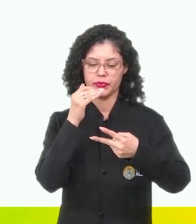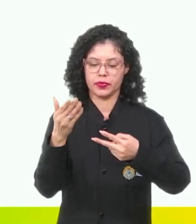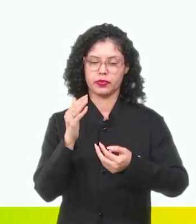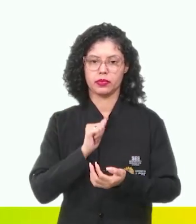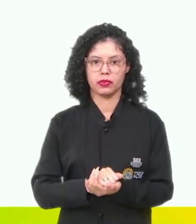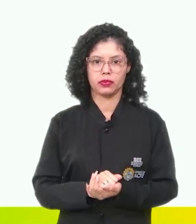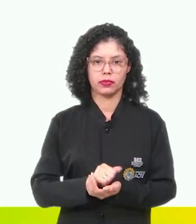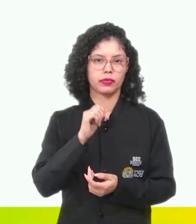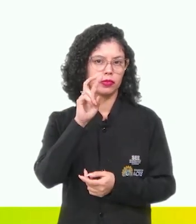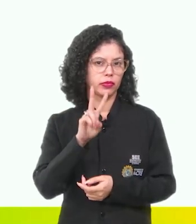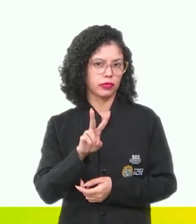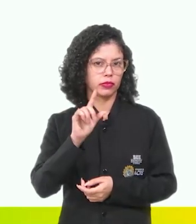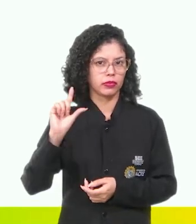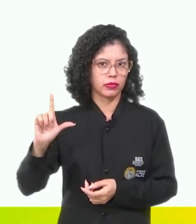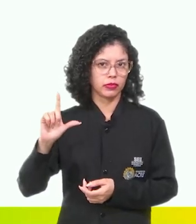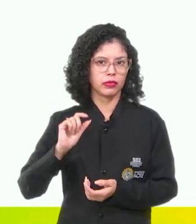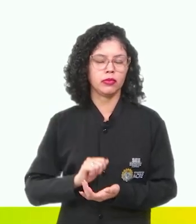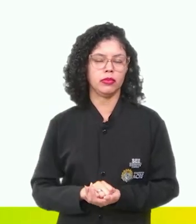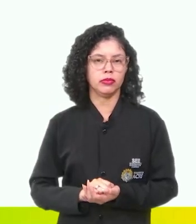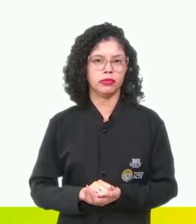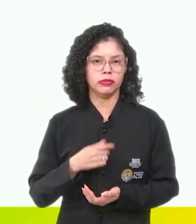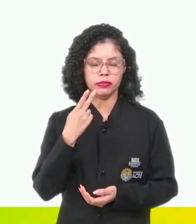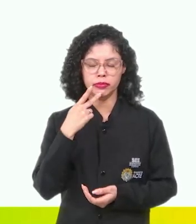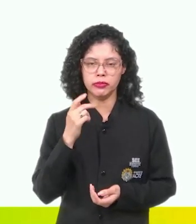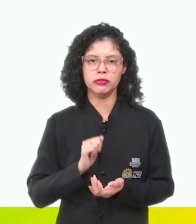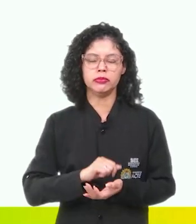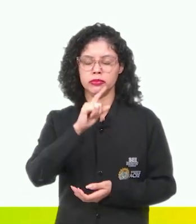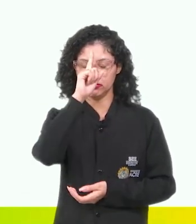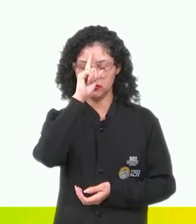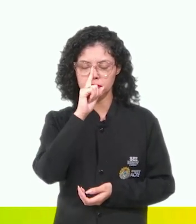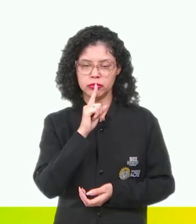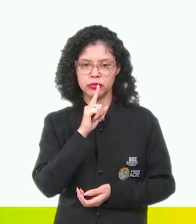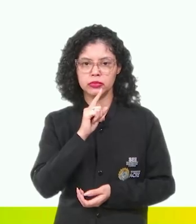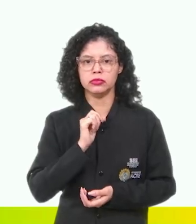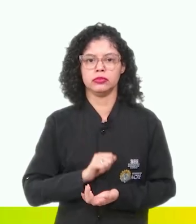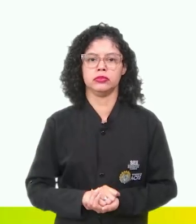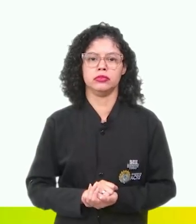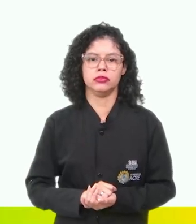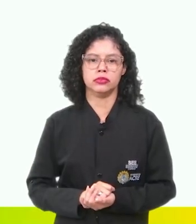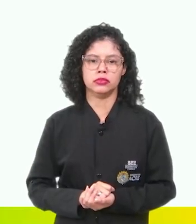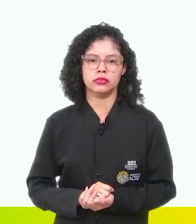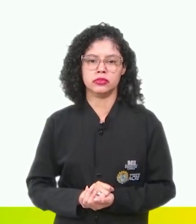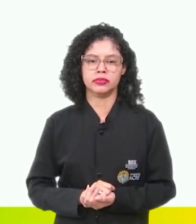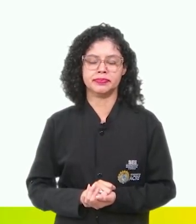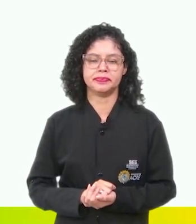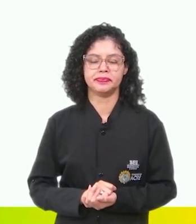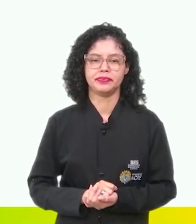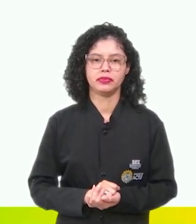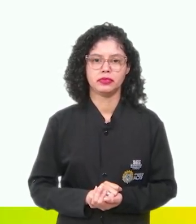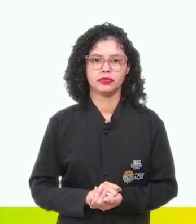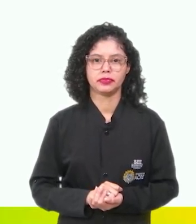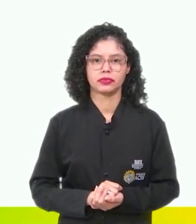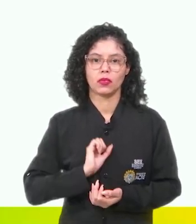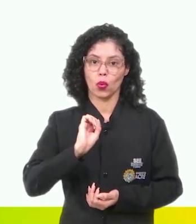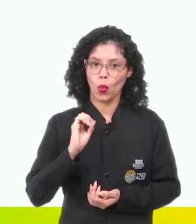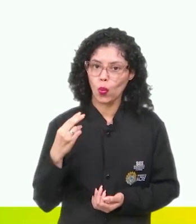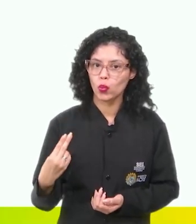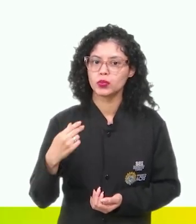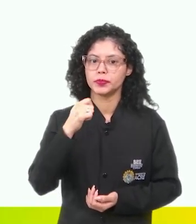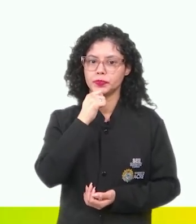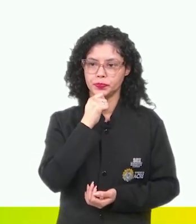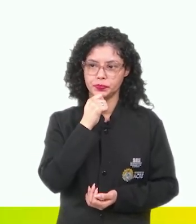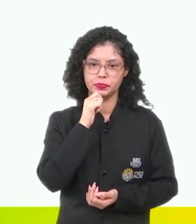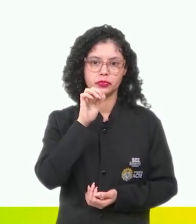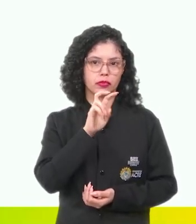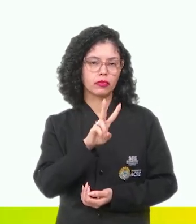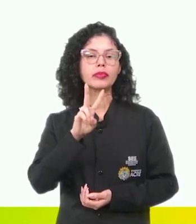que o Vzão, ele diz que é amarelo, representado pelo Vzão, Vzão ou